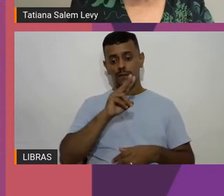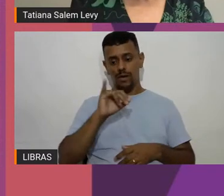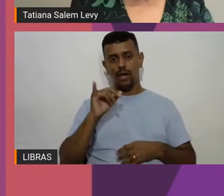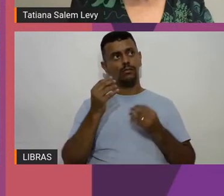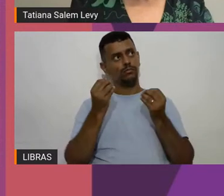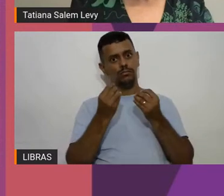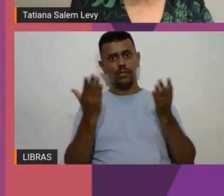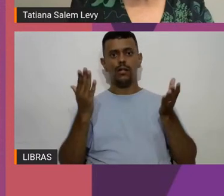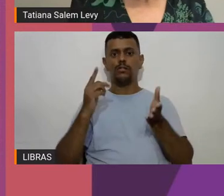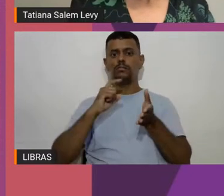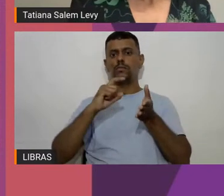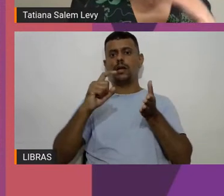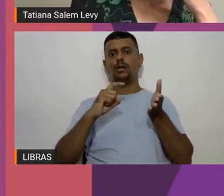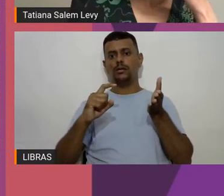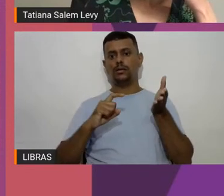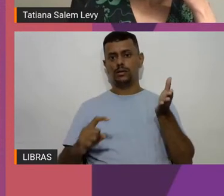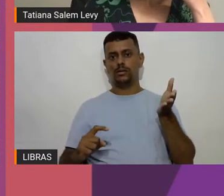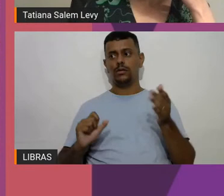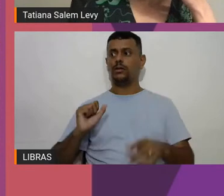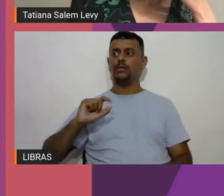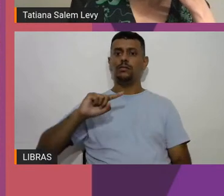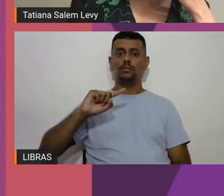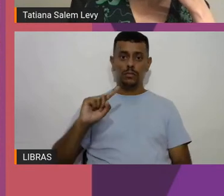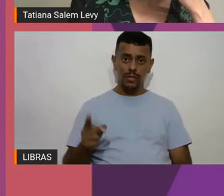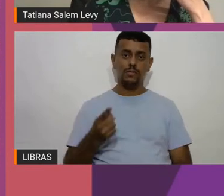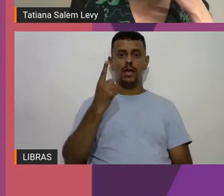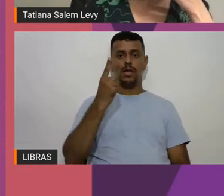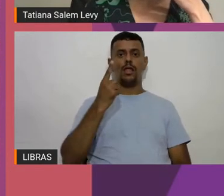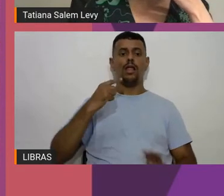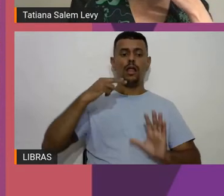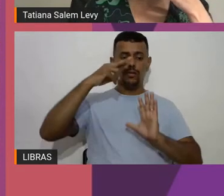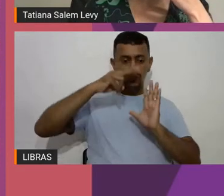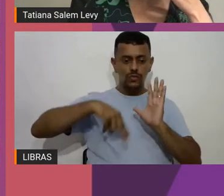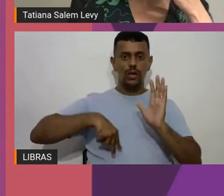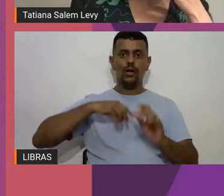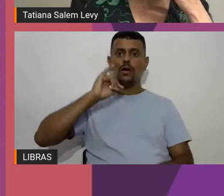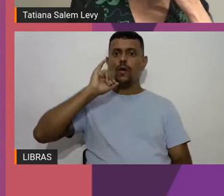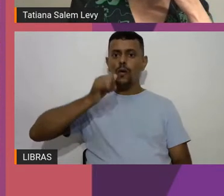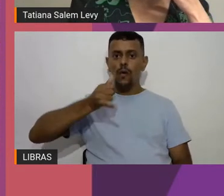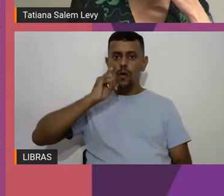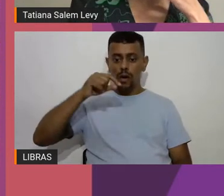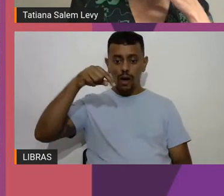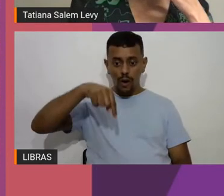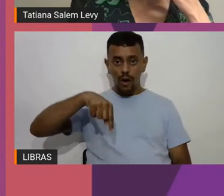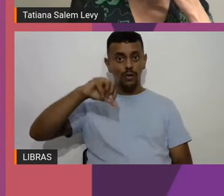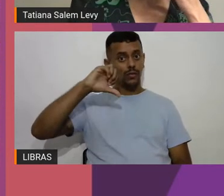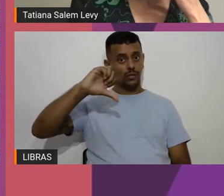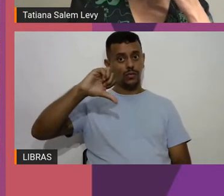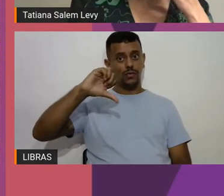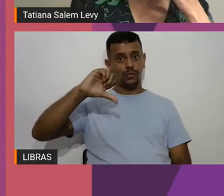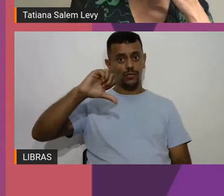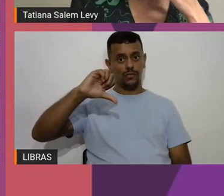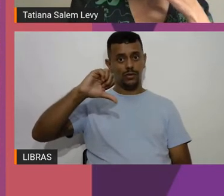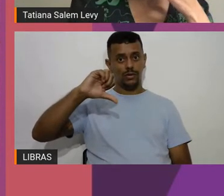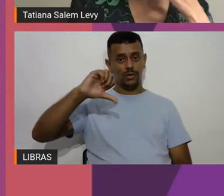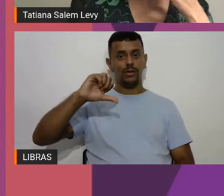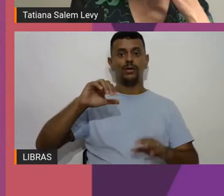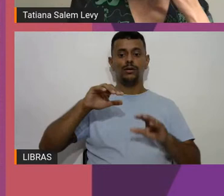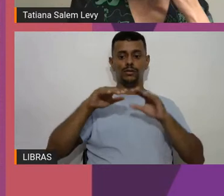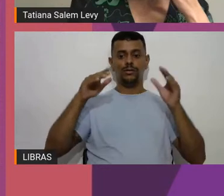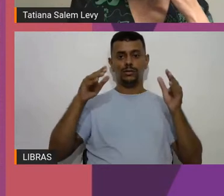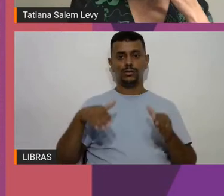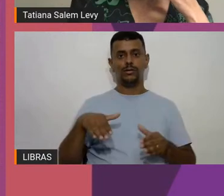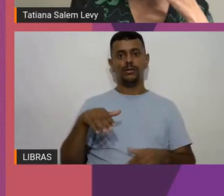empréstimo a primeira leitura desse conto Vai ser agora às 9:00 o sarau três